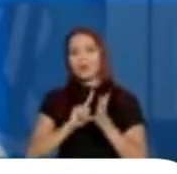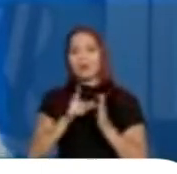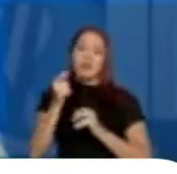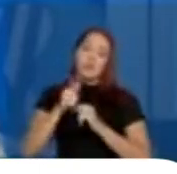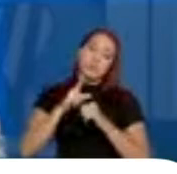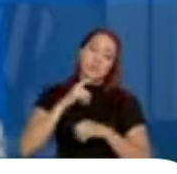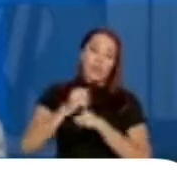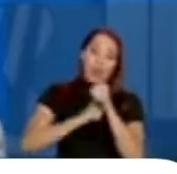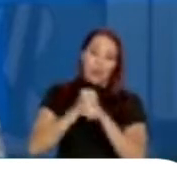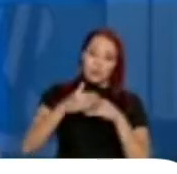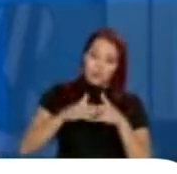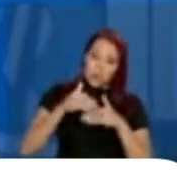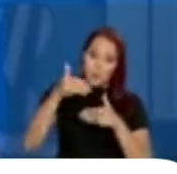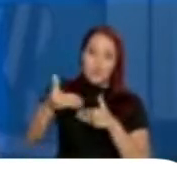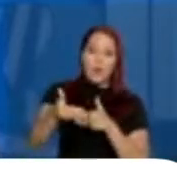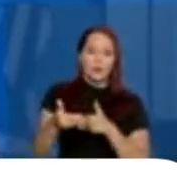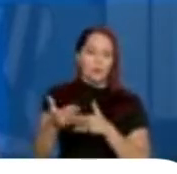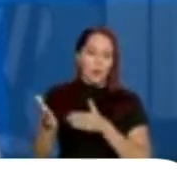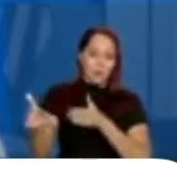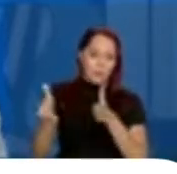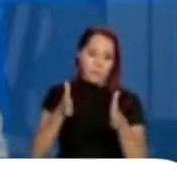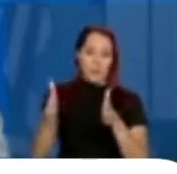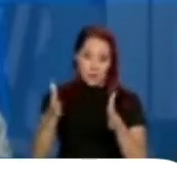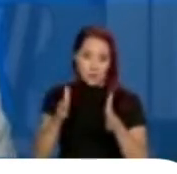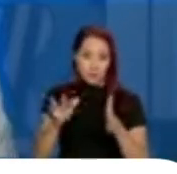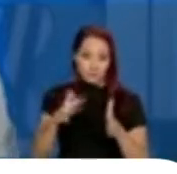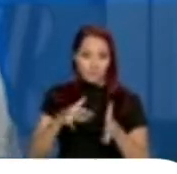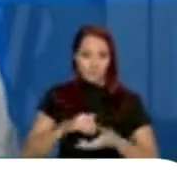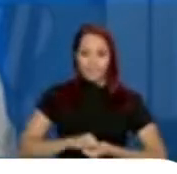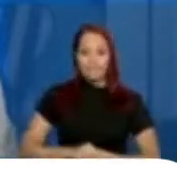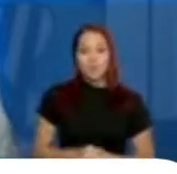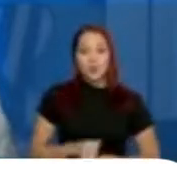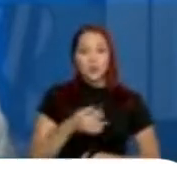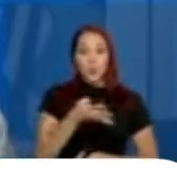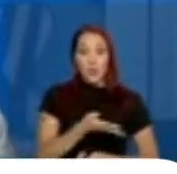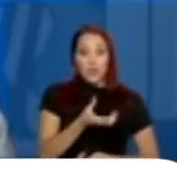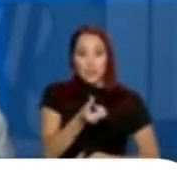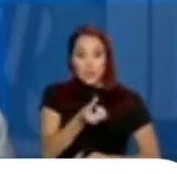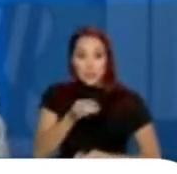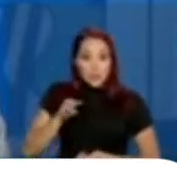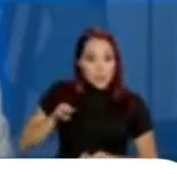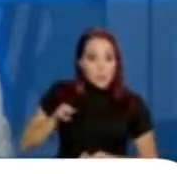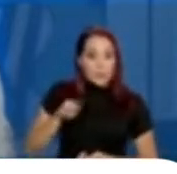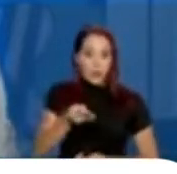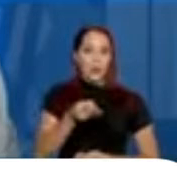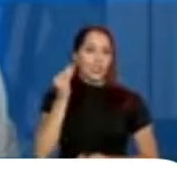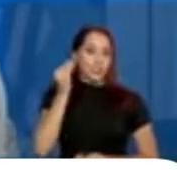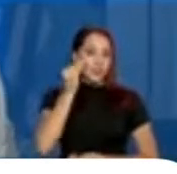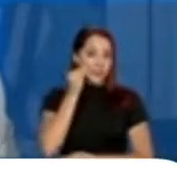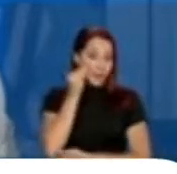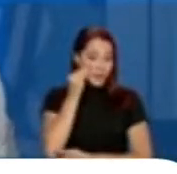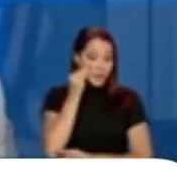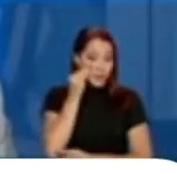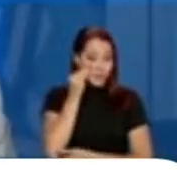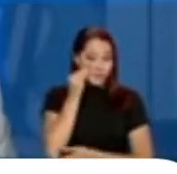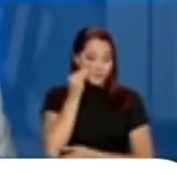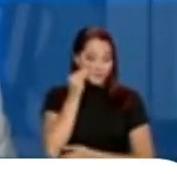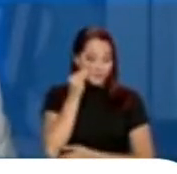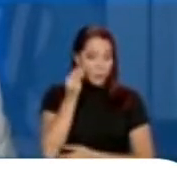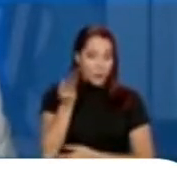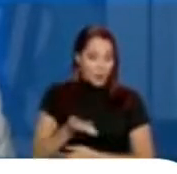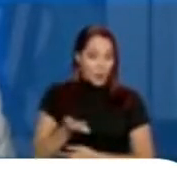mas pela média histórica esse é o período. Dos 46 milhões de testes, nós